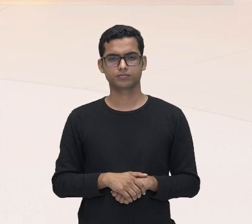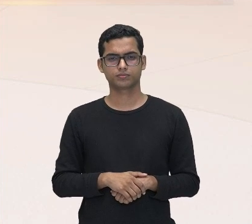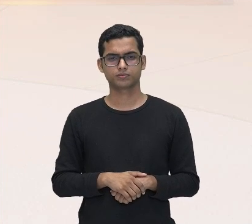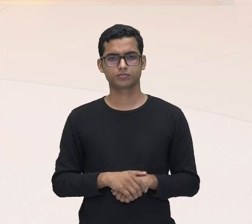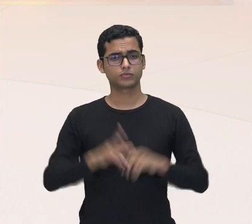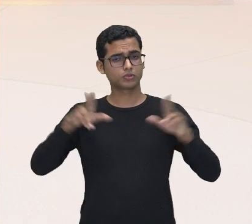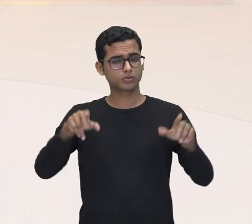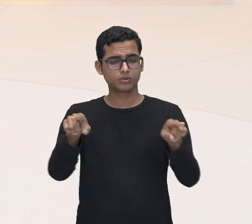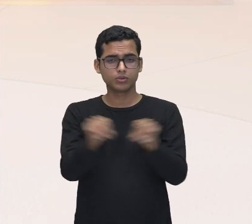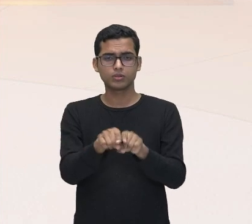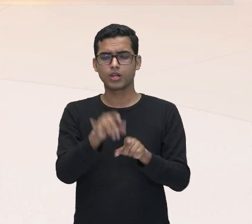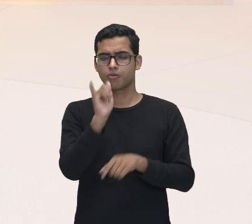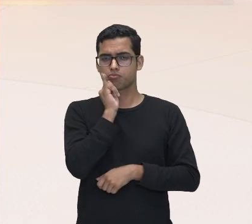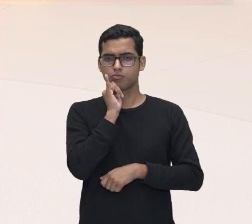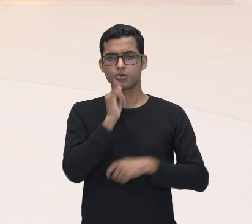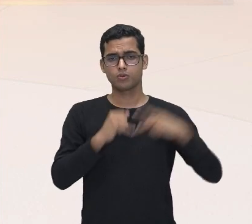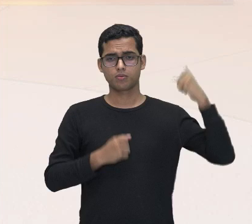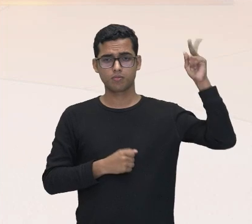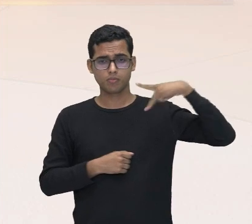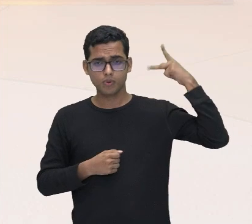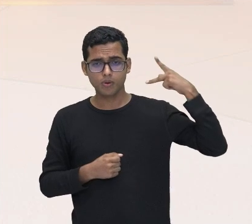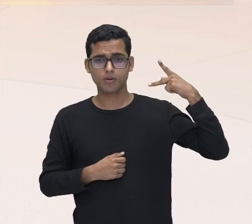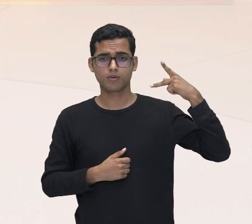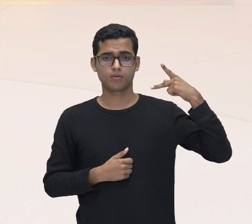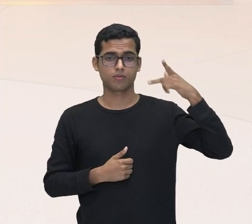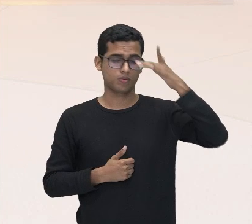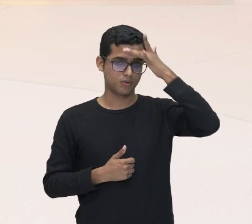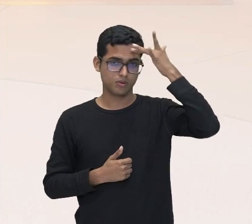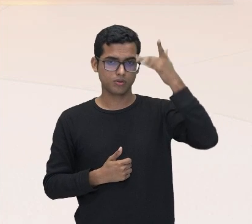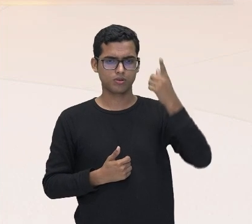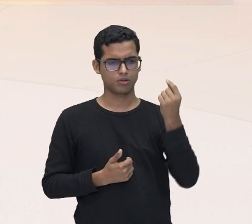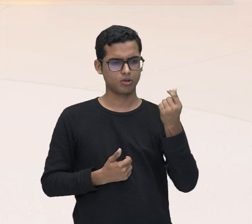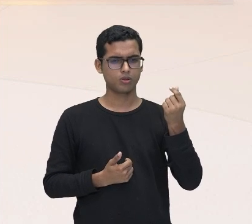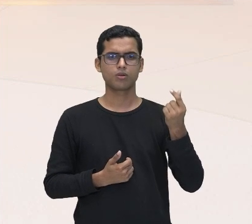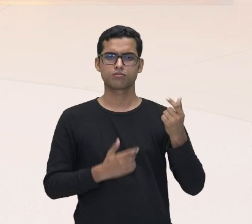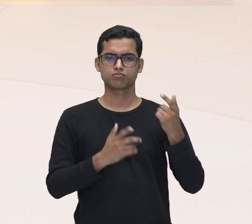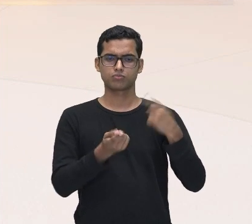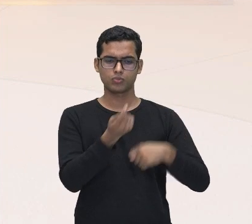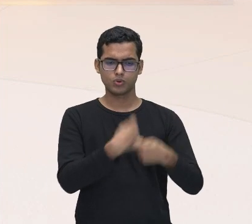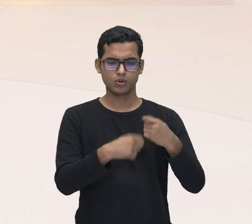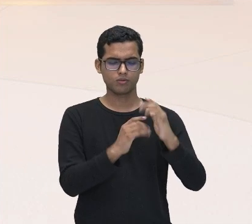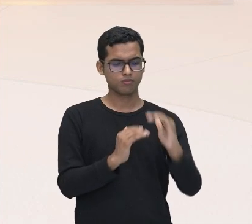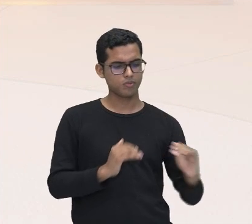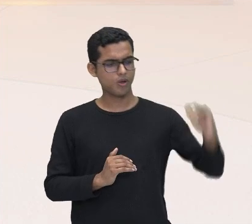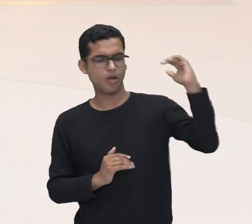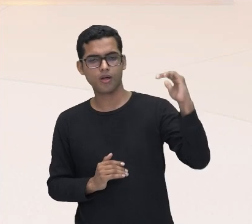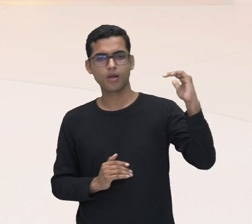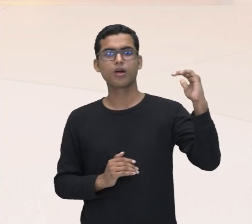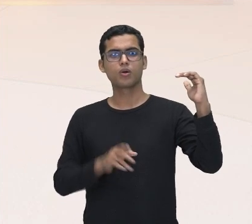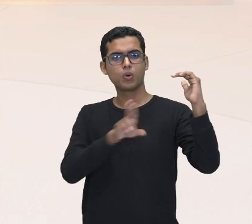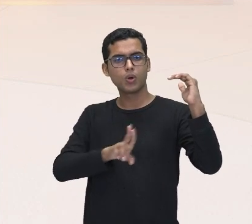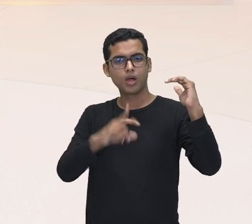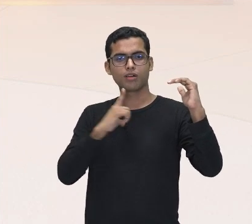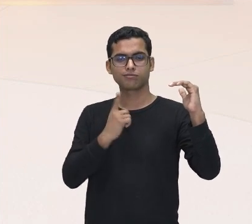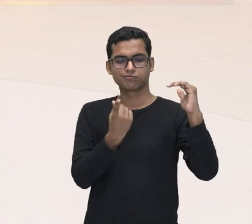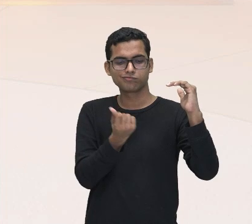uma pessoa, um indivíduo, um candidato que tem mais poder econômico, usa desse poder, né, para